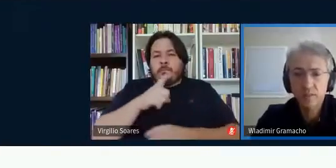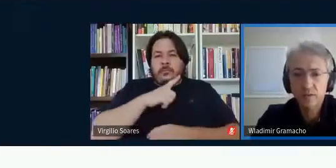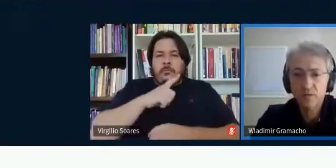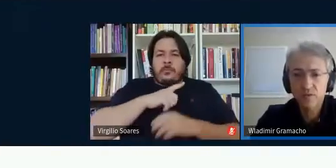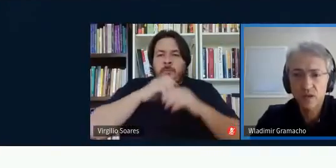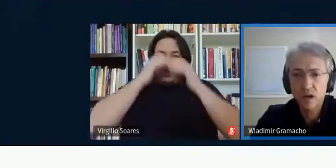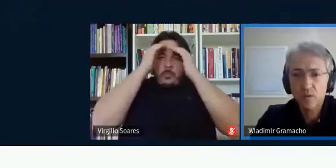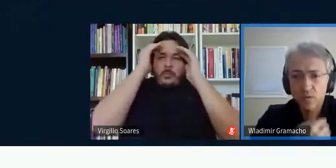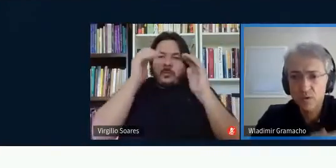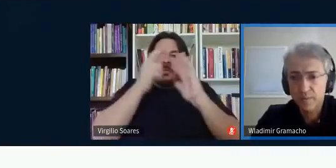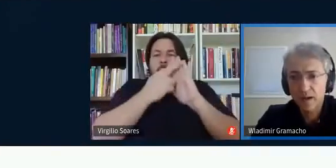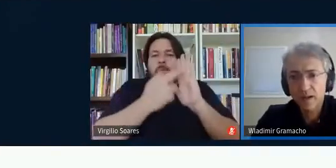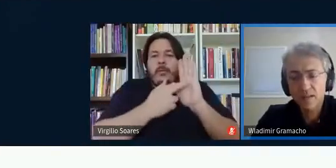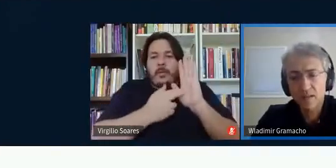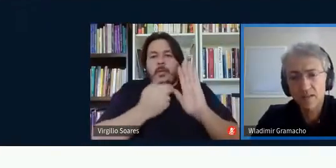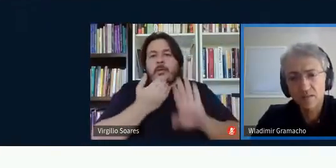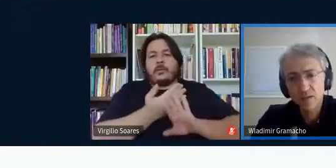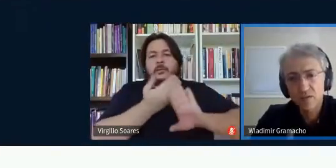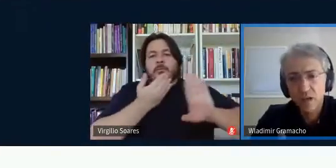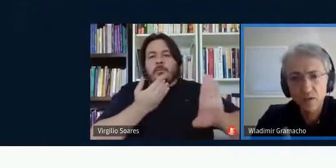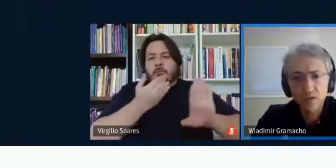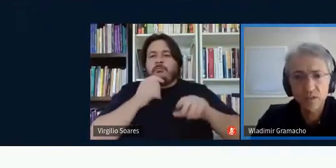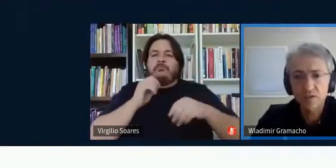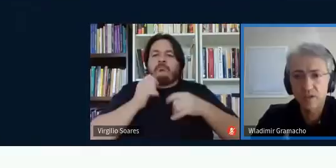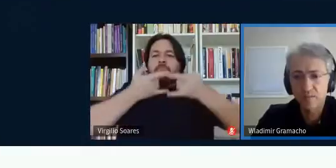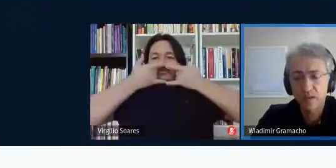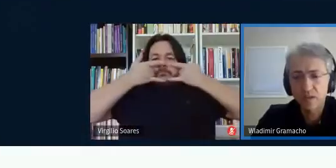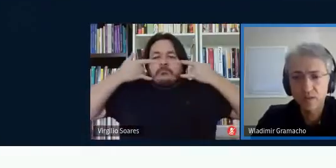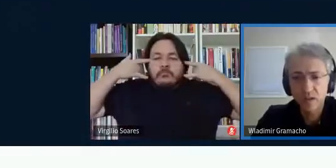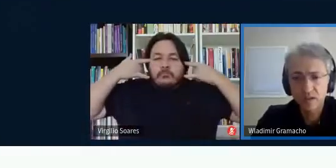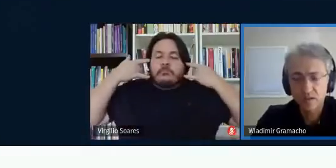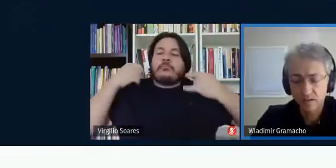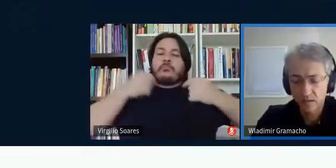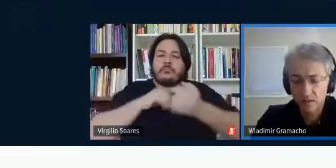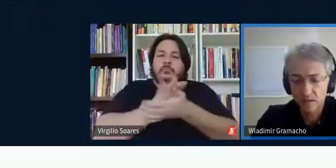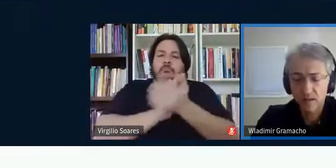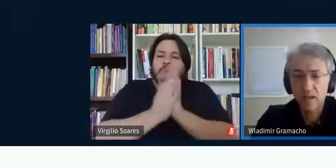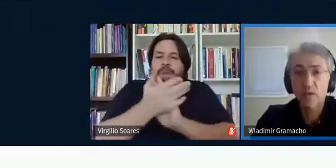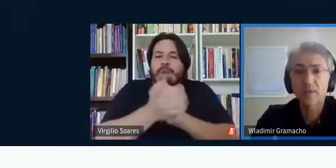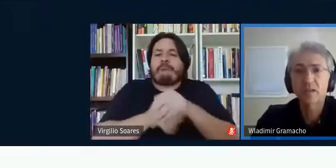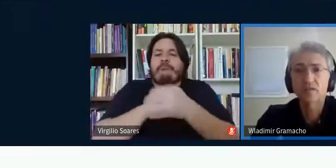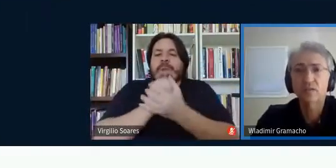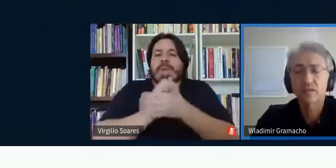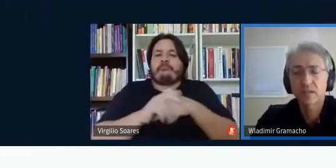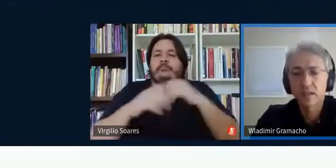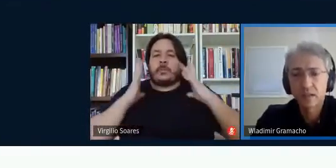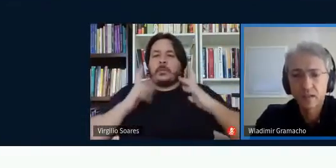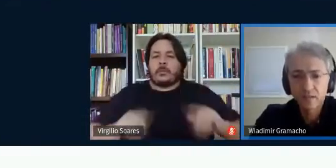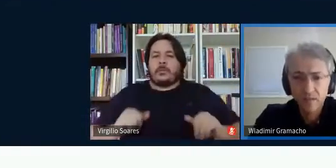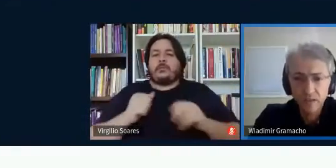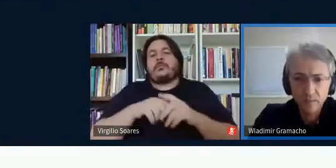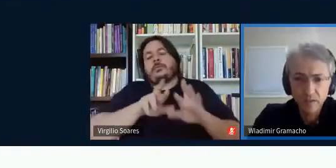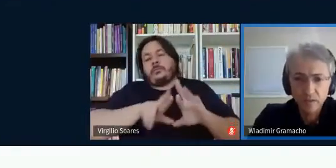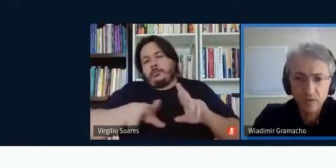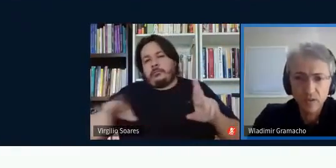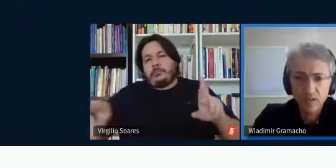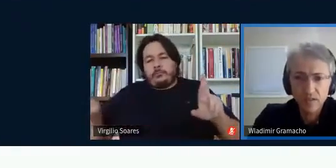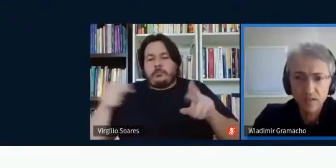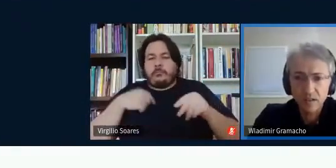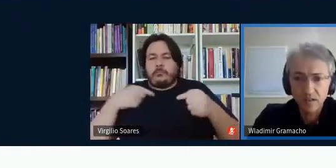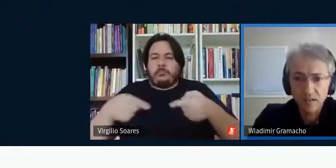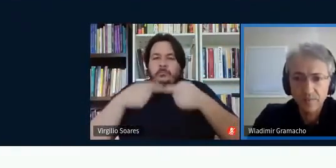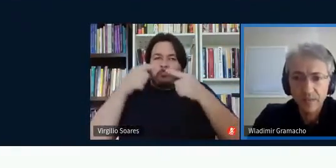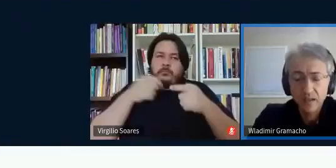de distanciamento social, uso de máscaras, enfim, higiene constante das mãos e essas recomendações feitas pelas